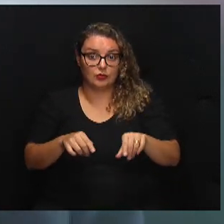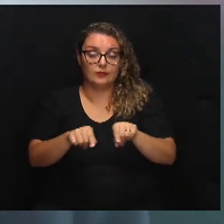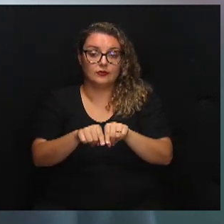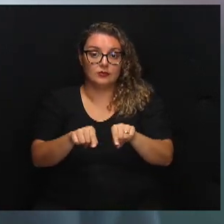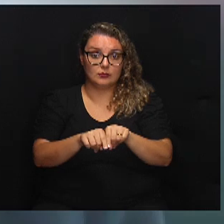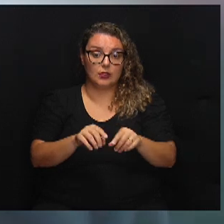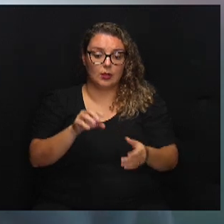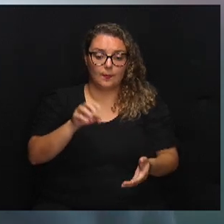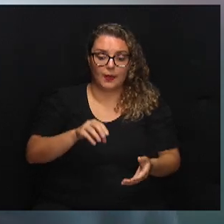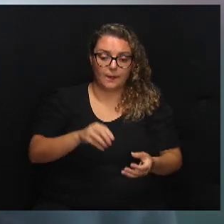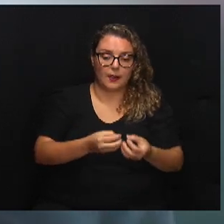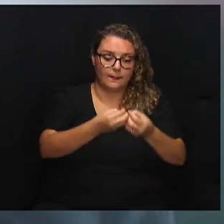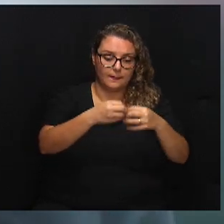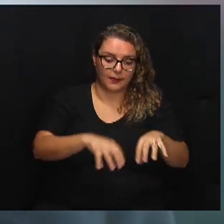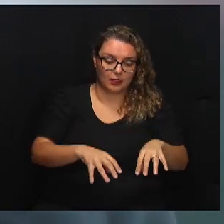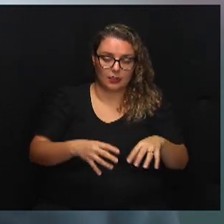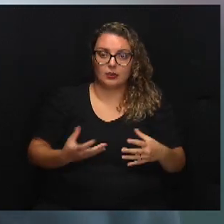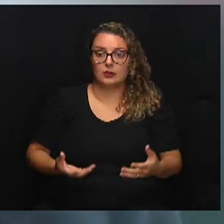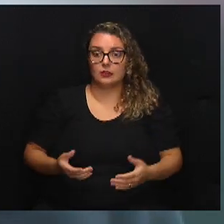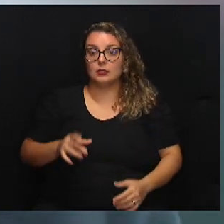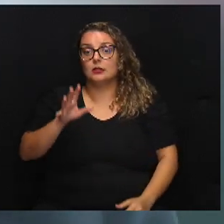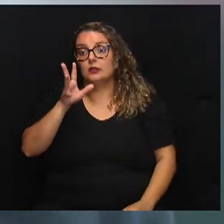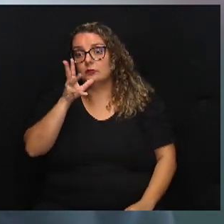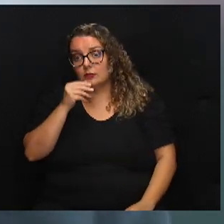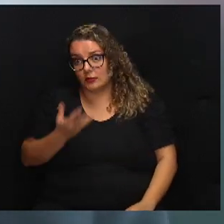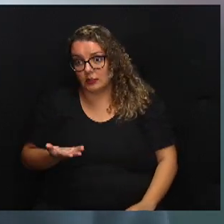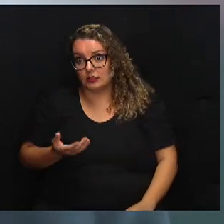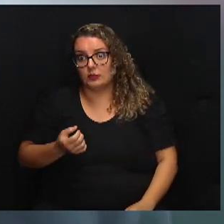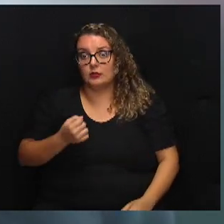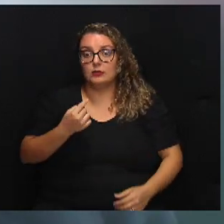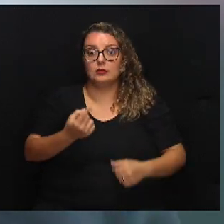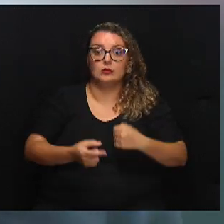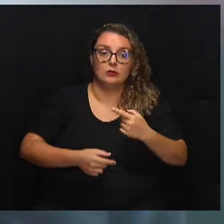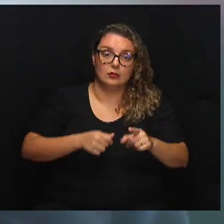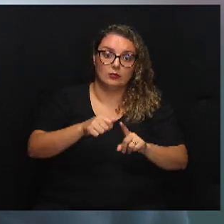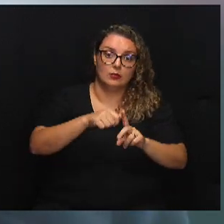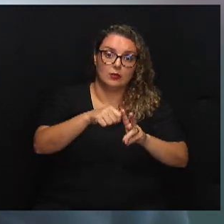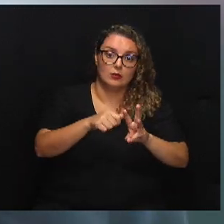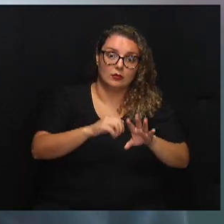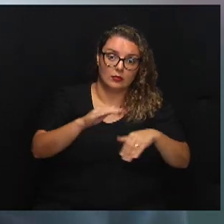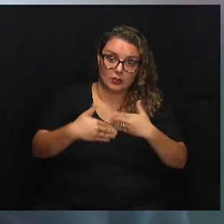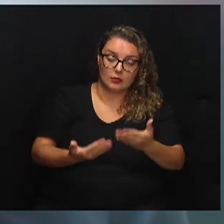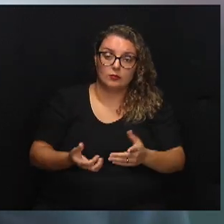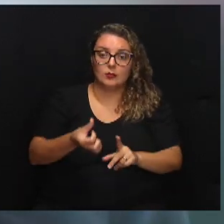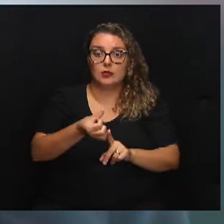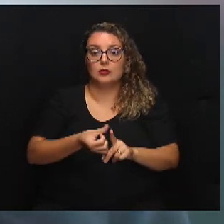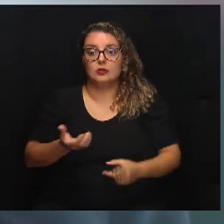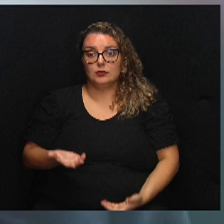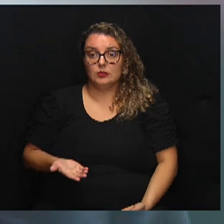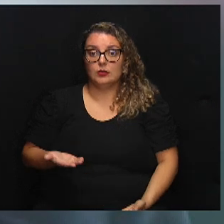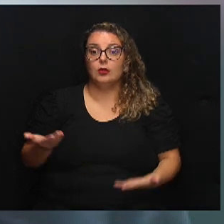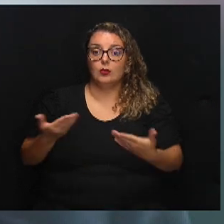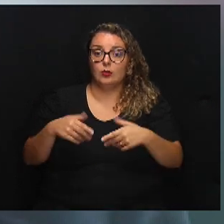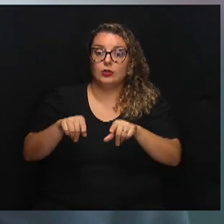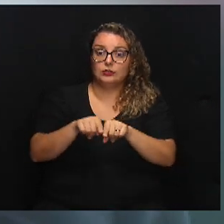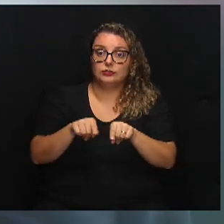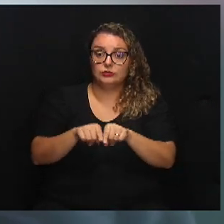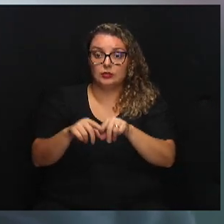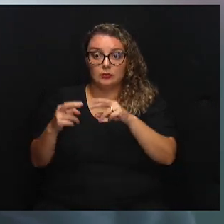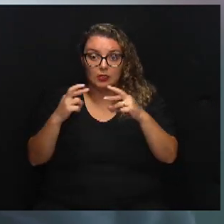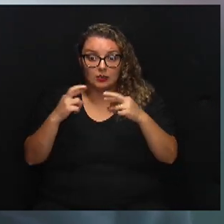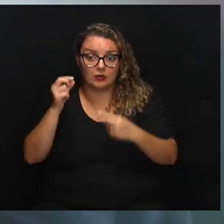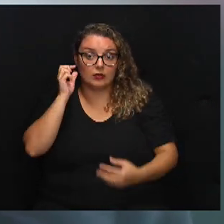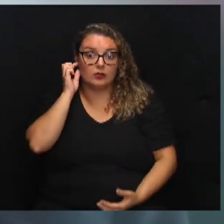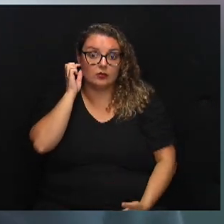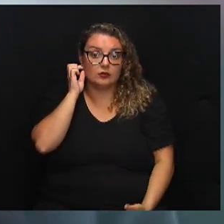gente postergava até alguns outros meses depois do 6º mês, hoje também se verifica